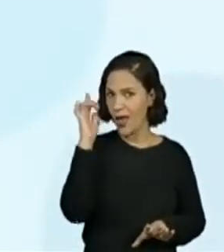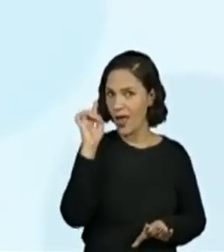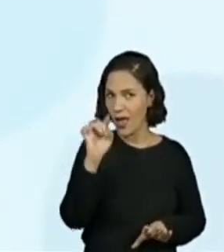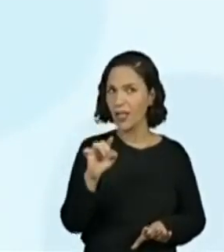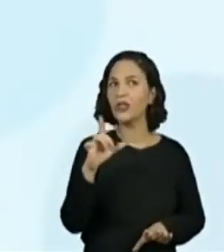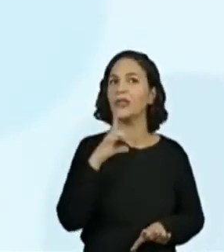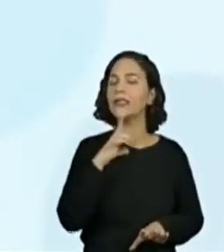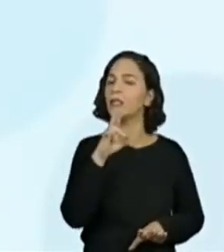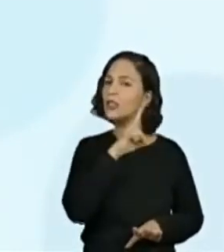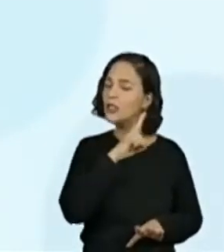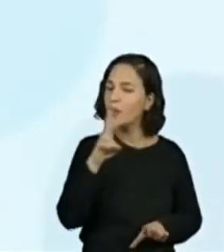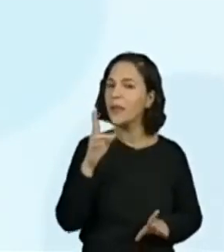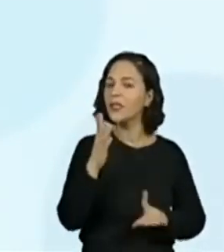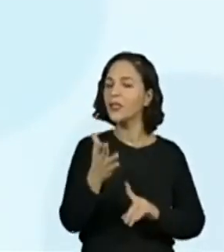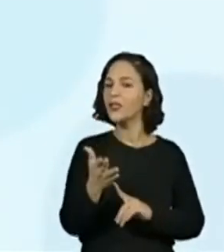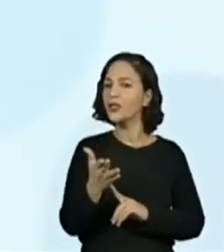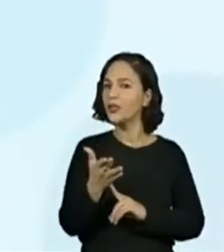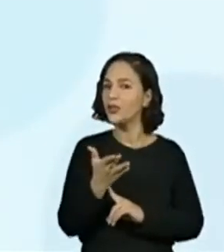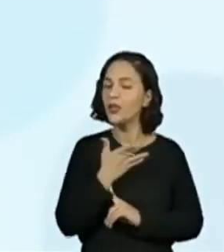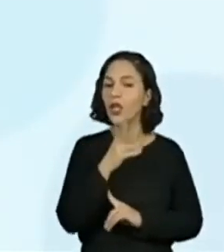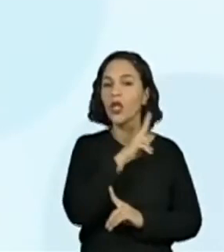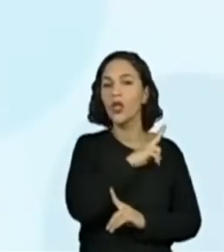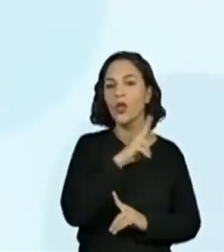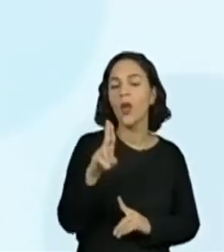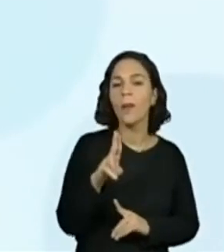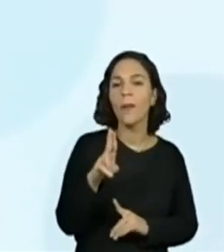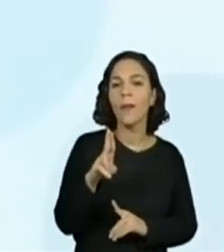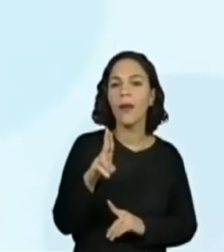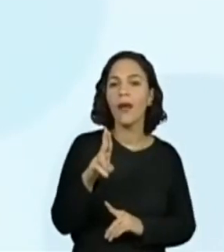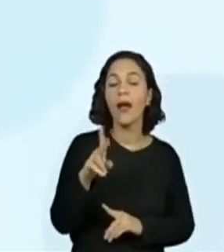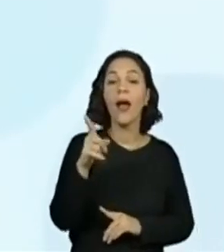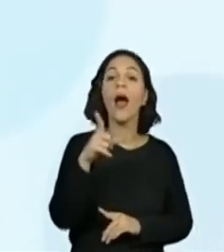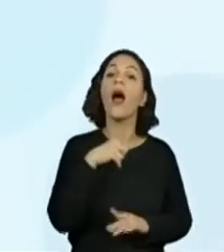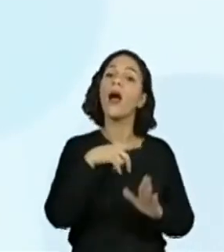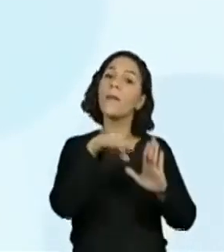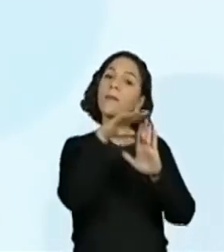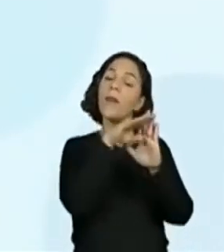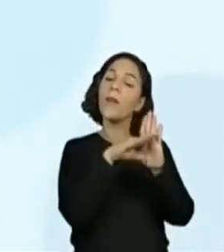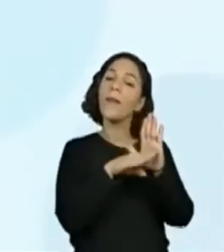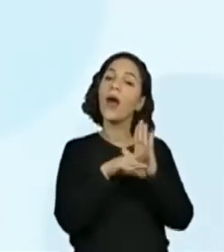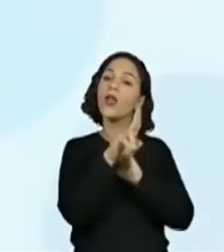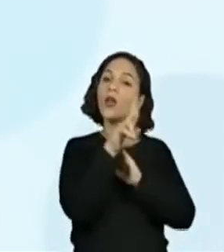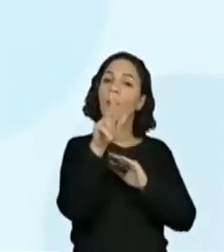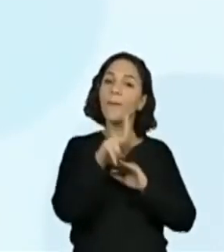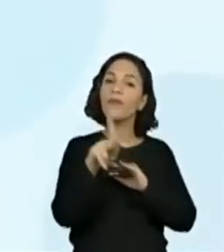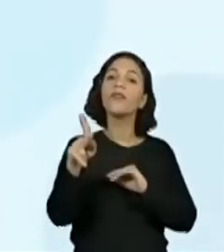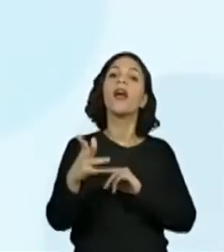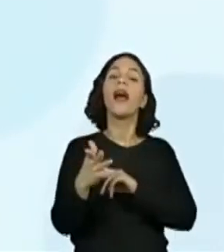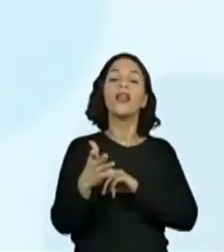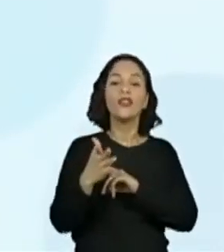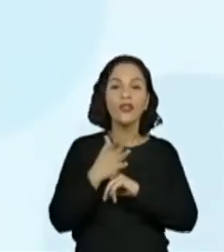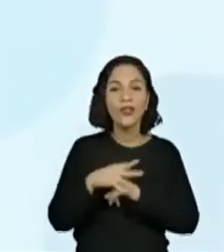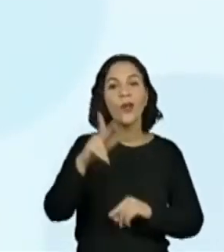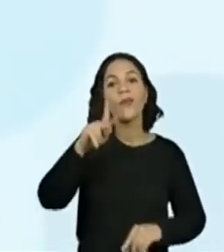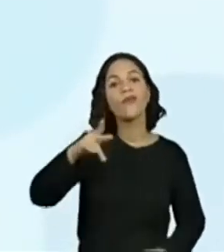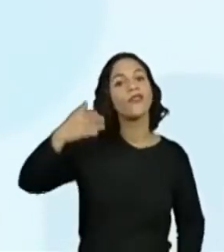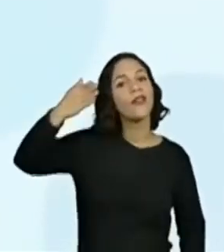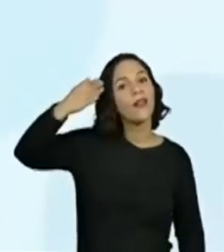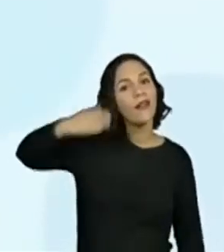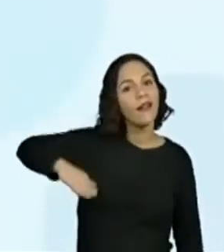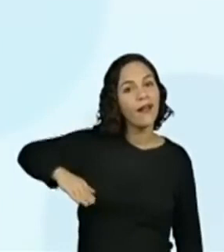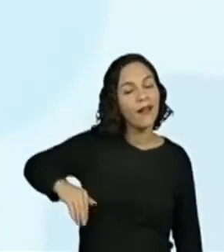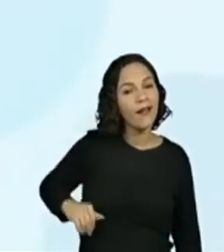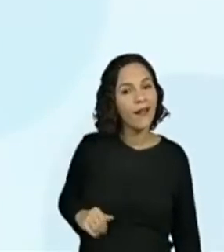que ajuda a gente a pensar no frango. Ah, tem mesmo. Qual tem, é? Tem a professora, tem uma lista.